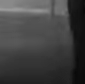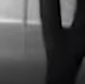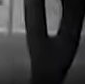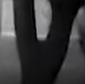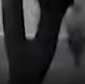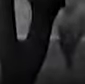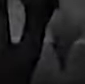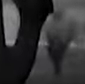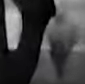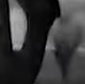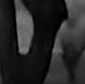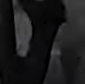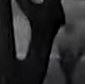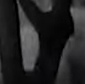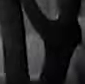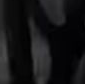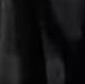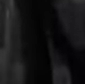eu